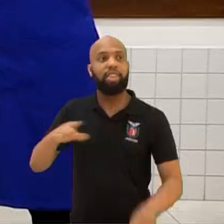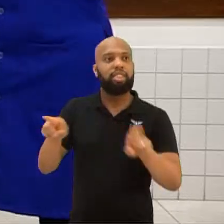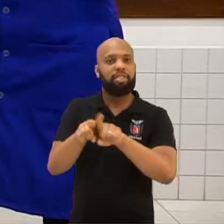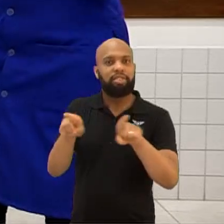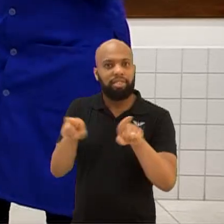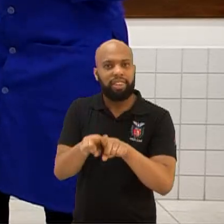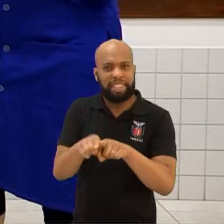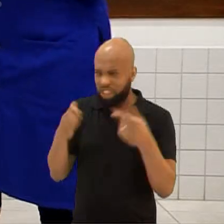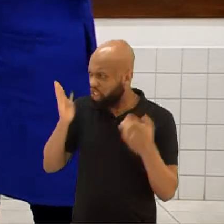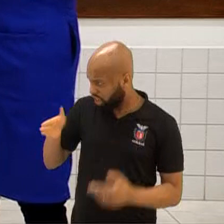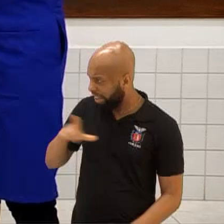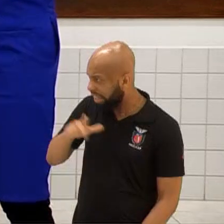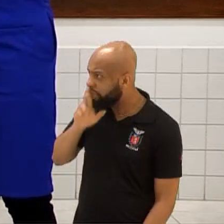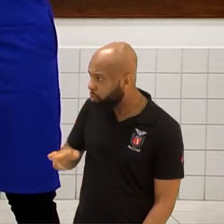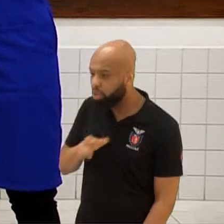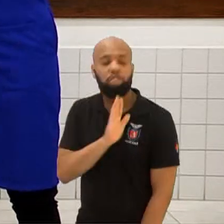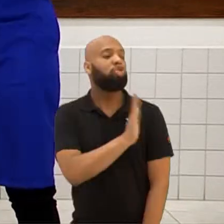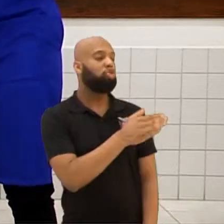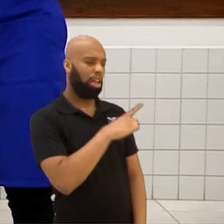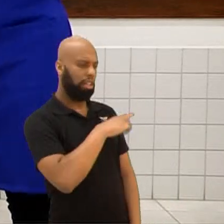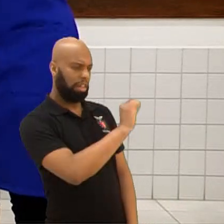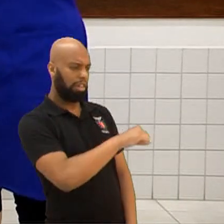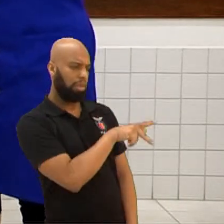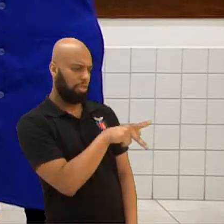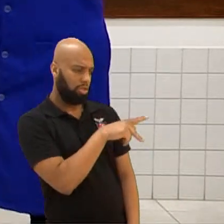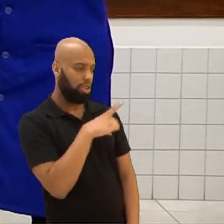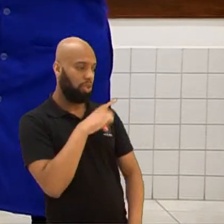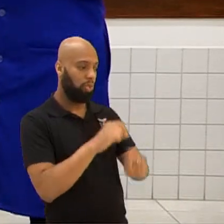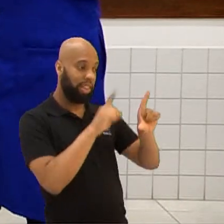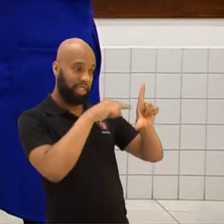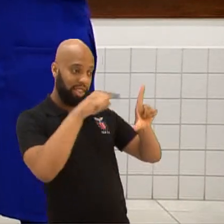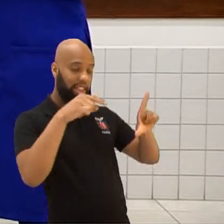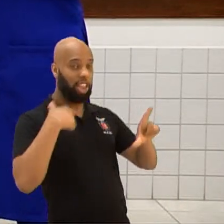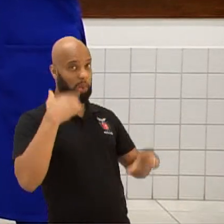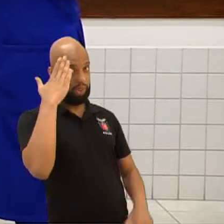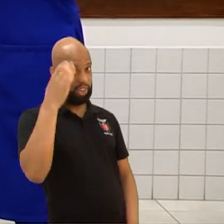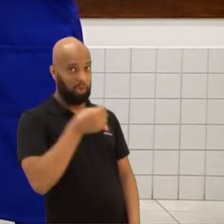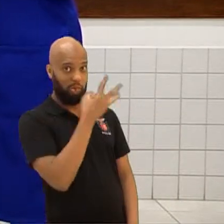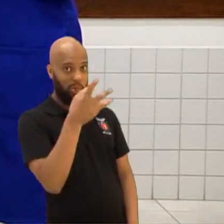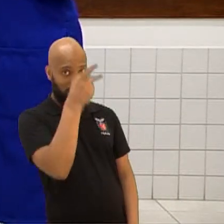Professor, já temos a resposta do quiz? Já temos aqui, ó, Suelen. Nós temos as estatísticas, né?